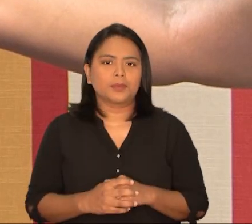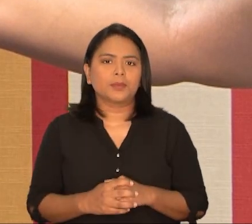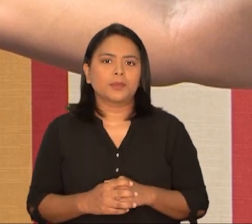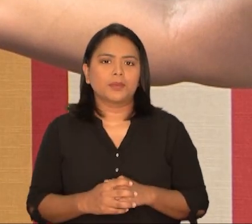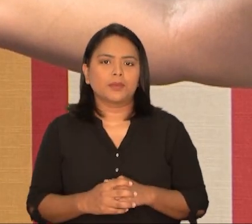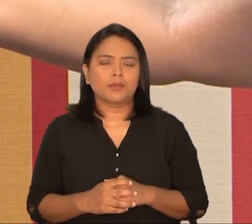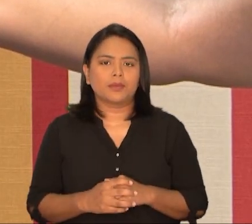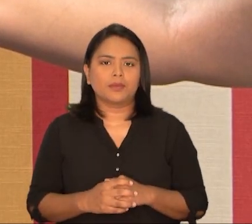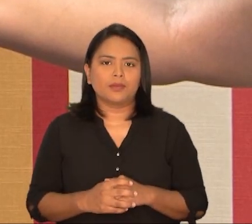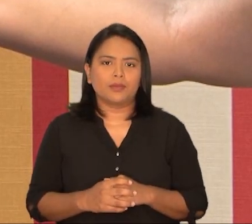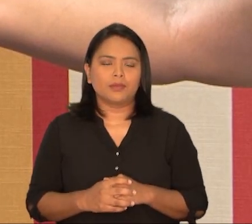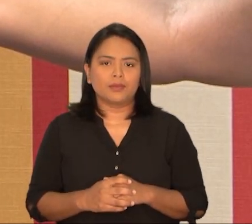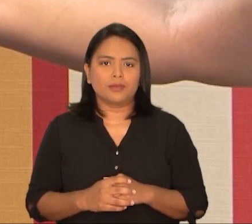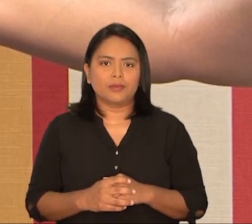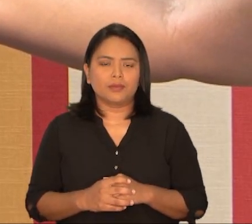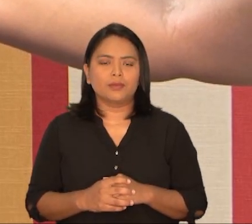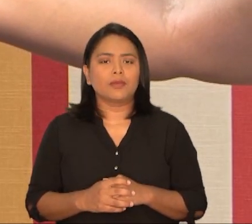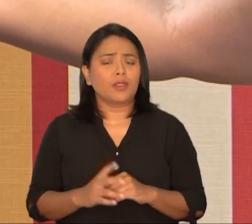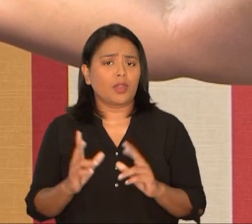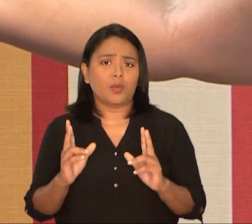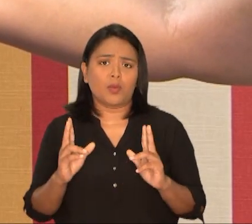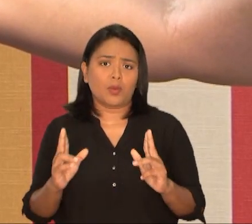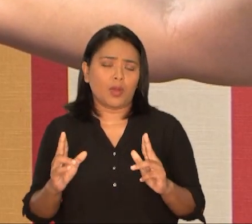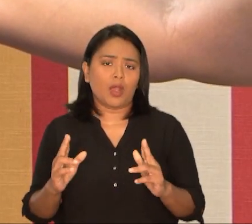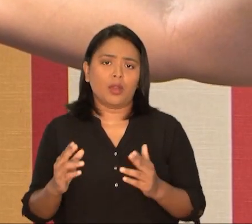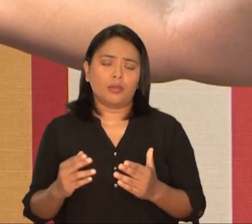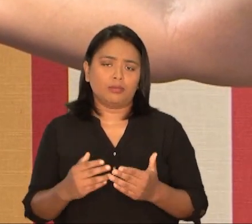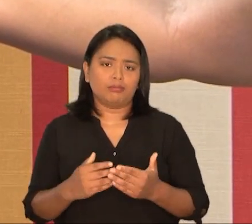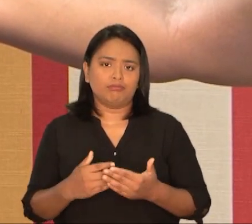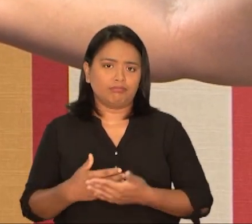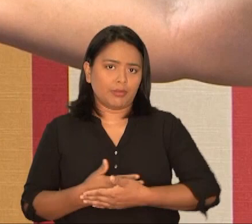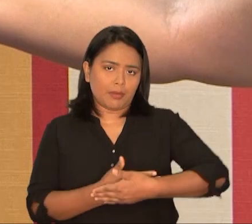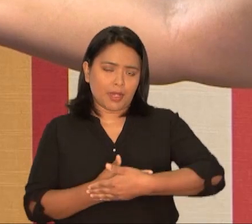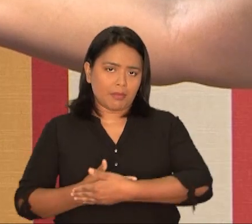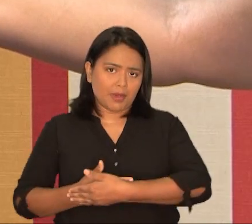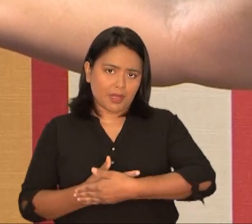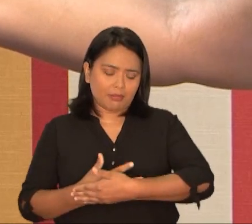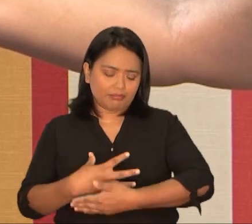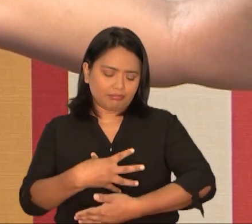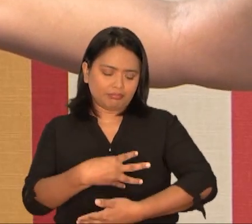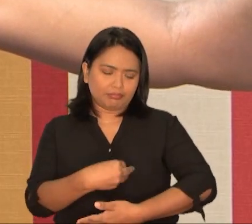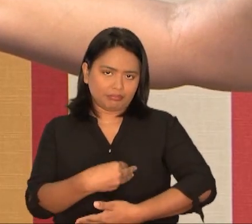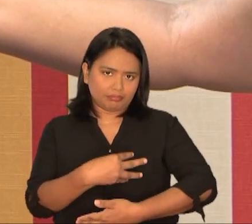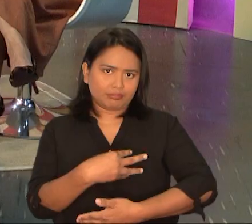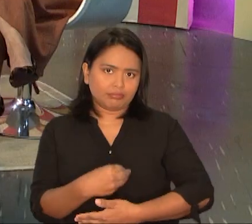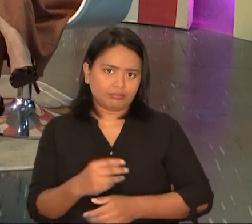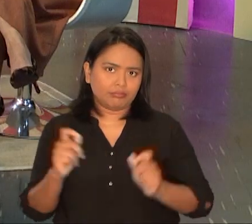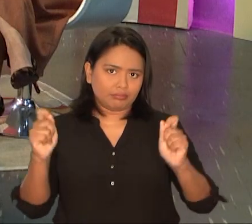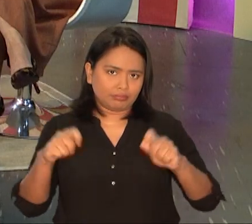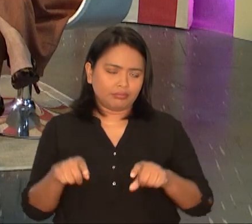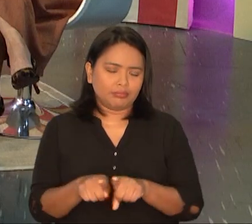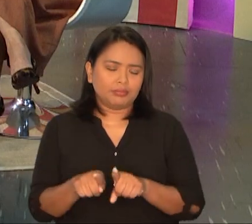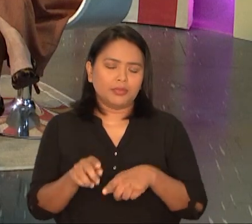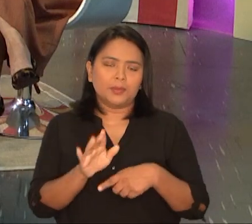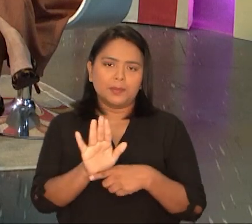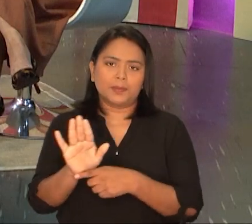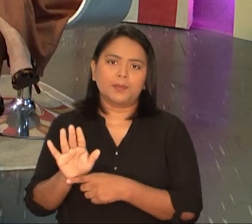para abocanhar o hambúrguer. Funciona da mesma forma com o peito. Então, imaginar essas técnicas aí pode te ajudar também nesse